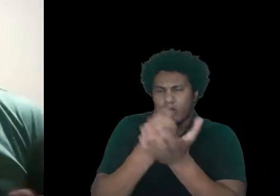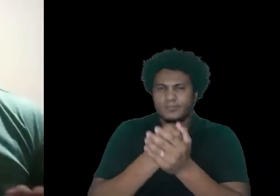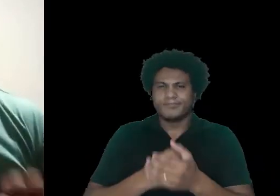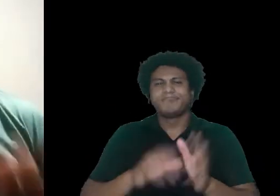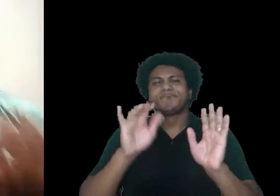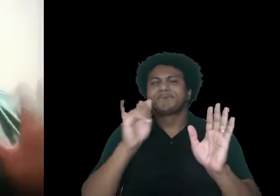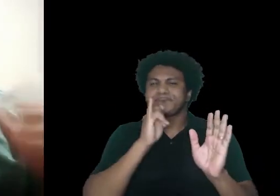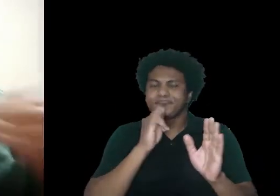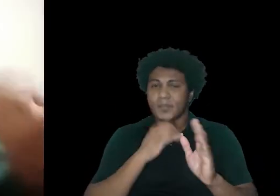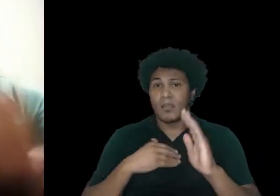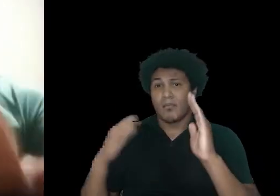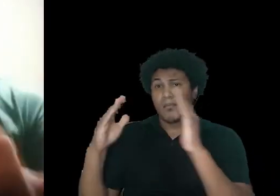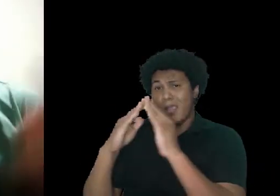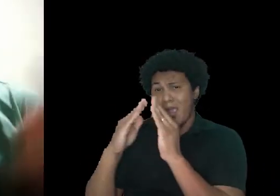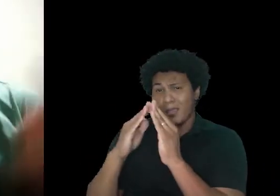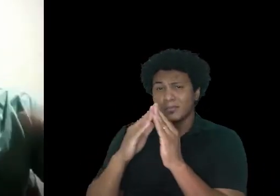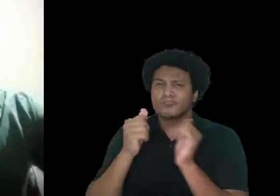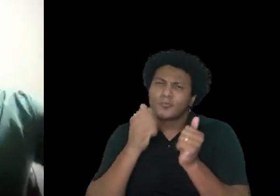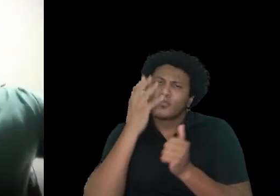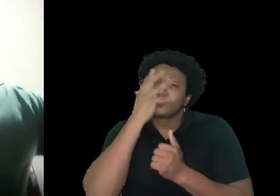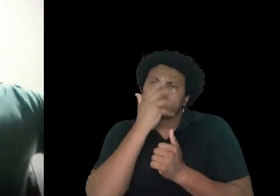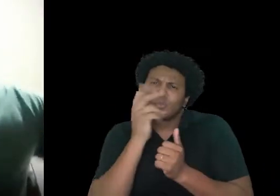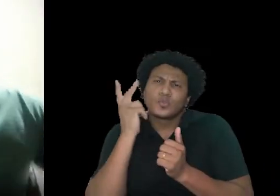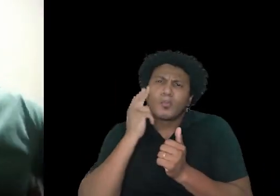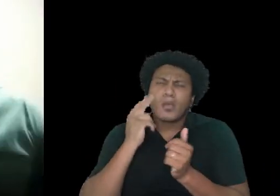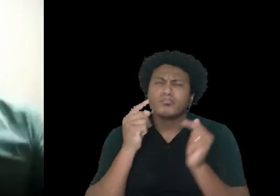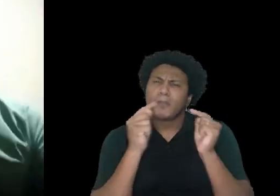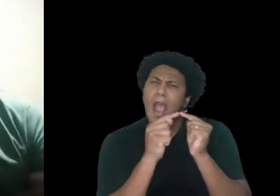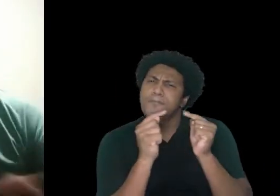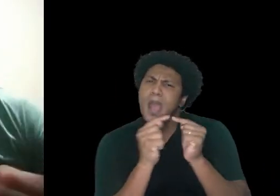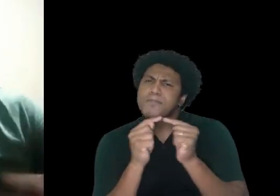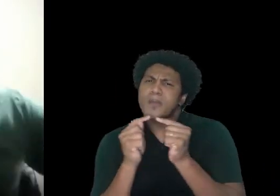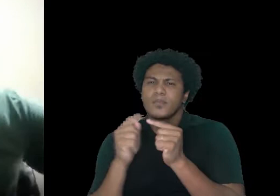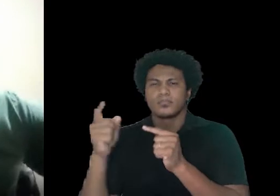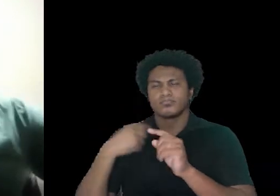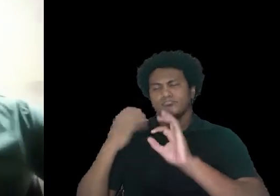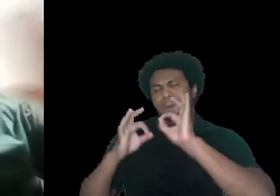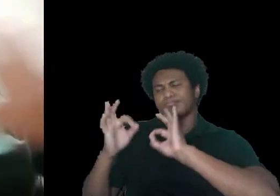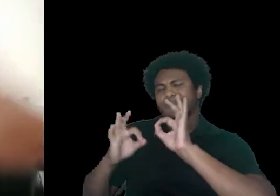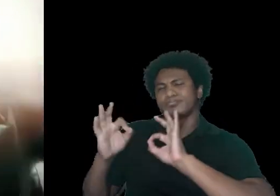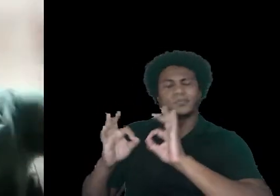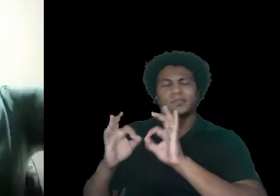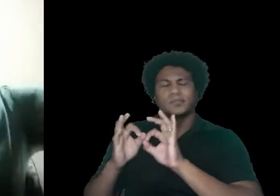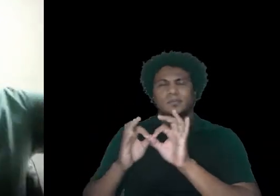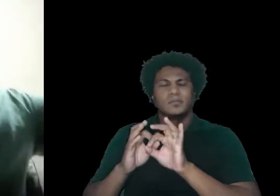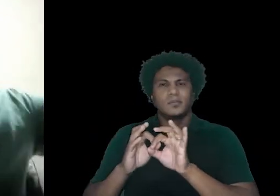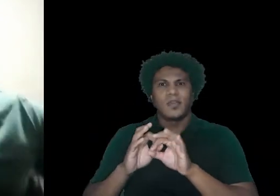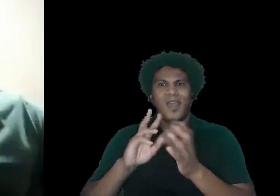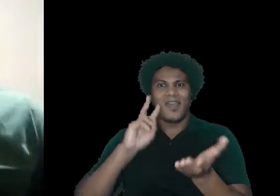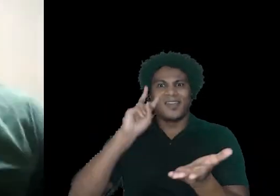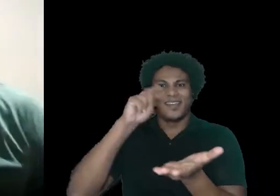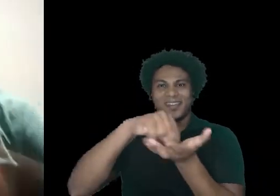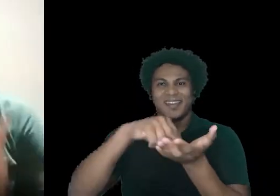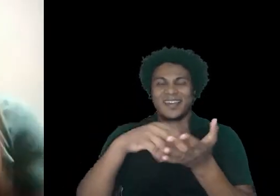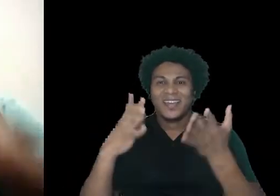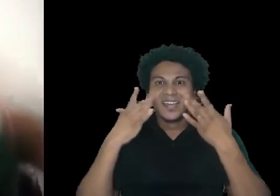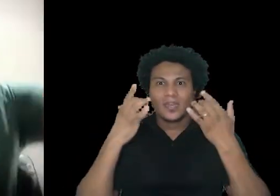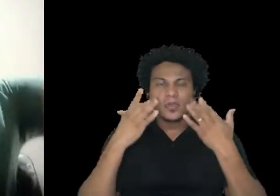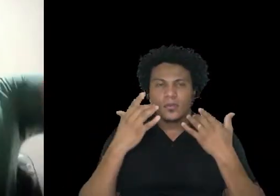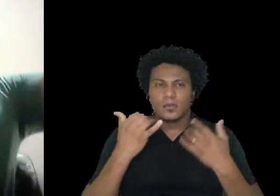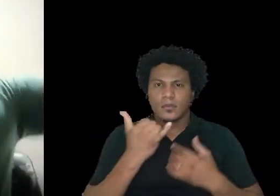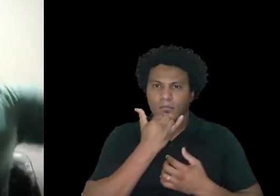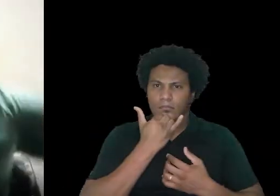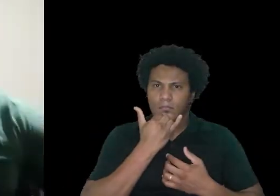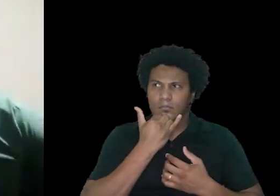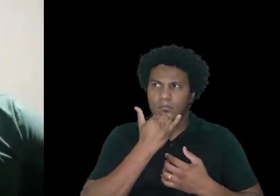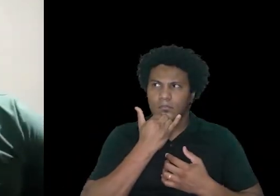em casa, era mais bonitinho, né? Porque eu fui descrevendo várias coisas, imaginando a movimentação. Ah, que lindo! Quando chegou lá, o